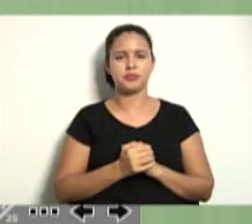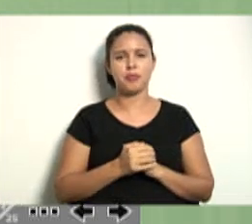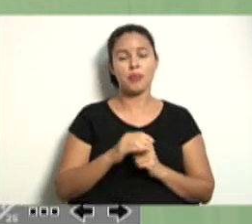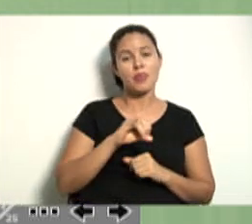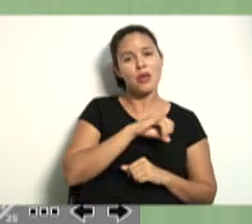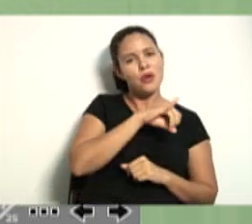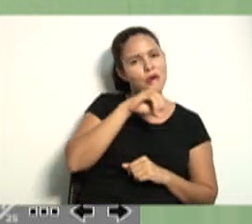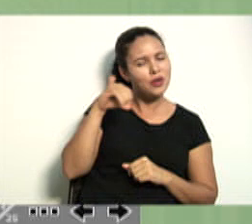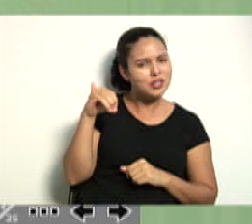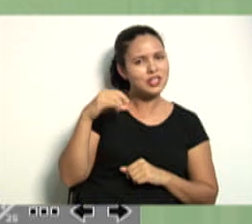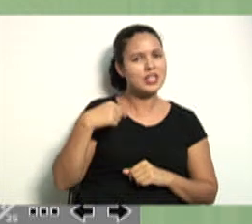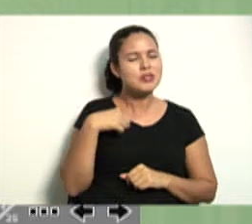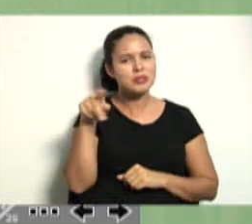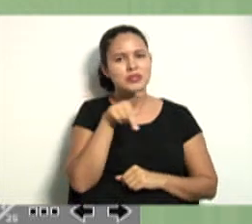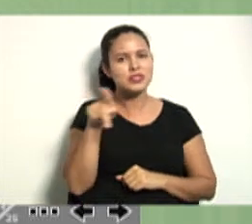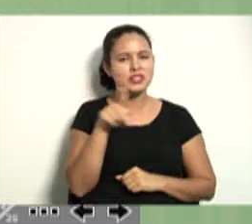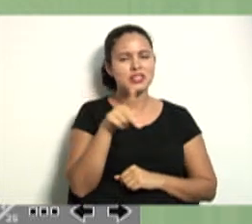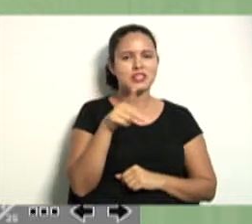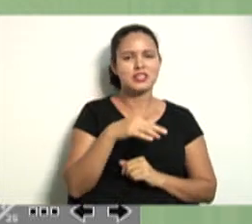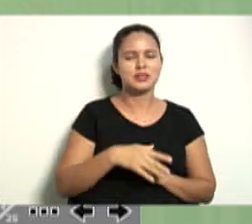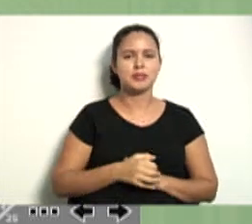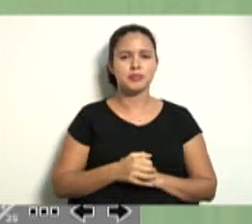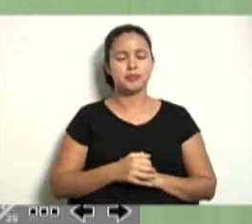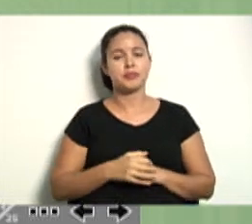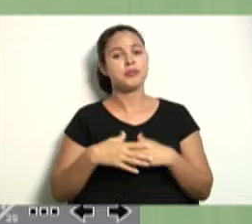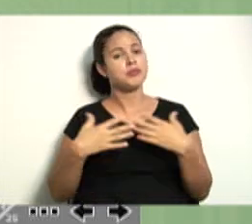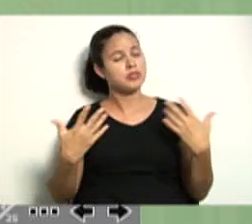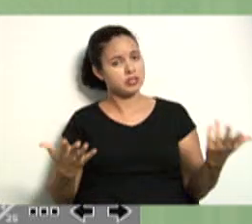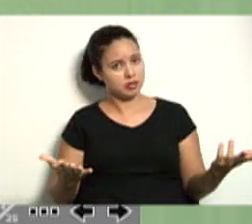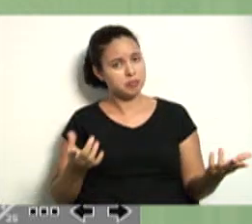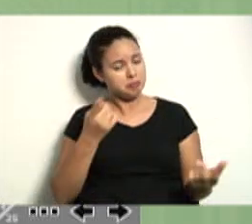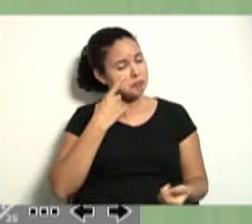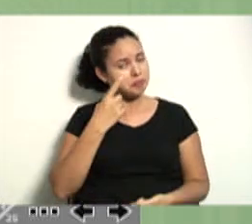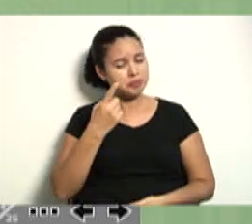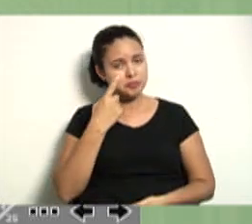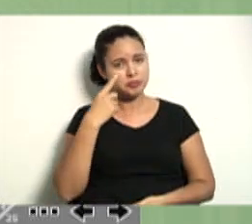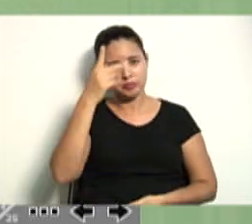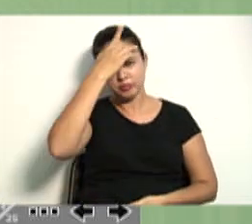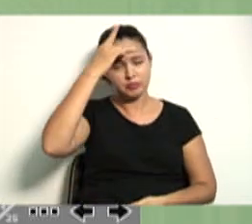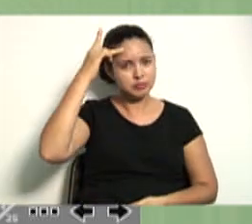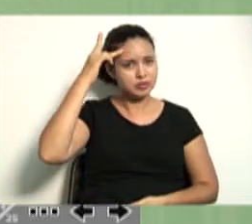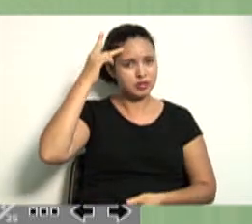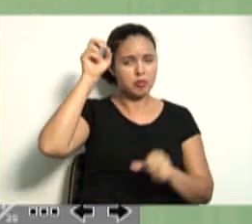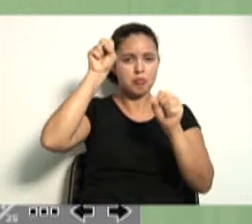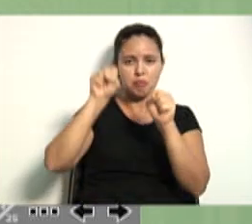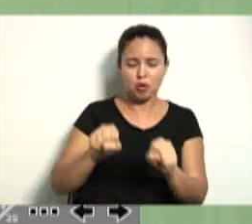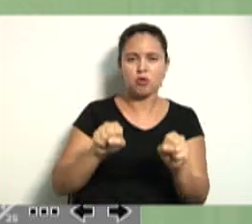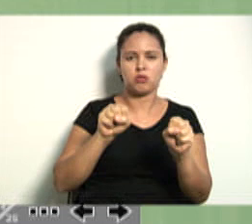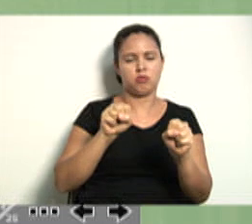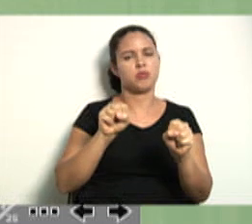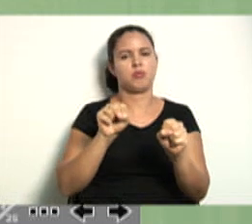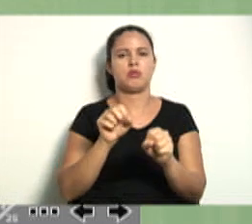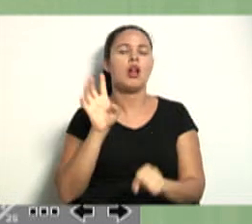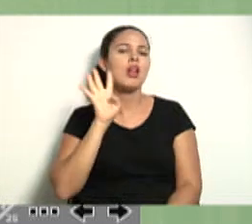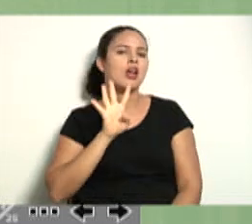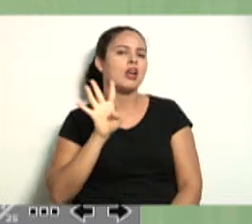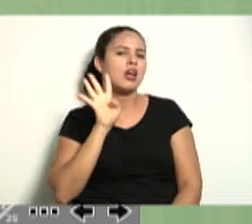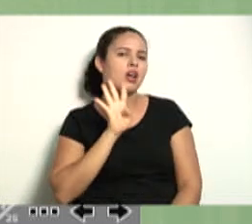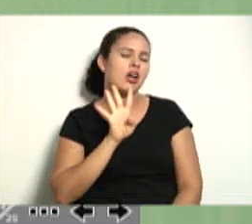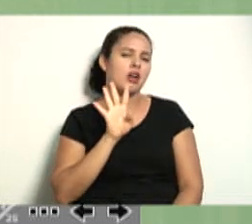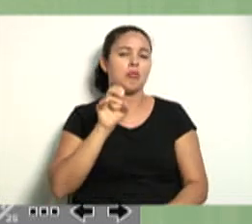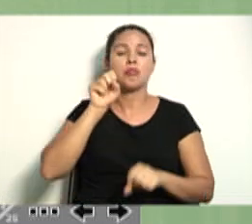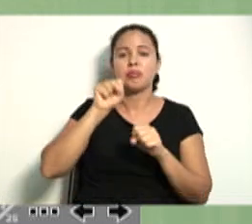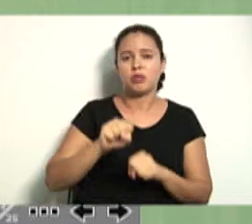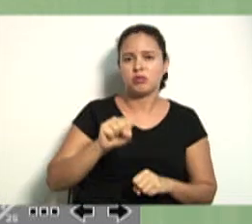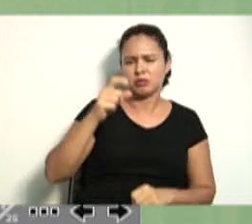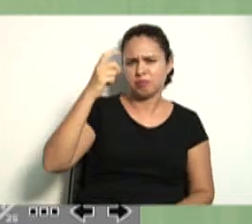Oi, eu sou professora. Veja, a pessoa pode ser legal, pode ser